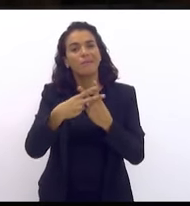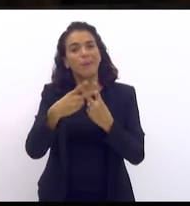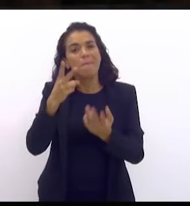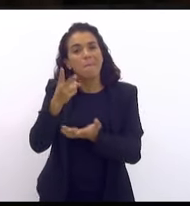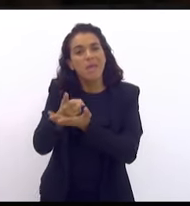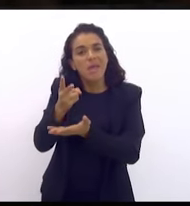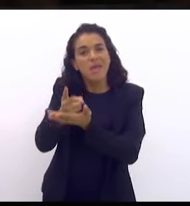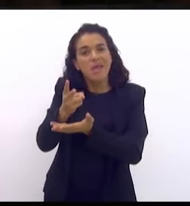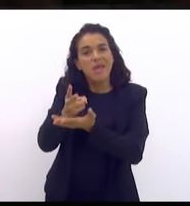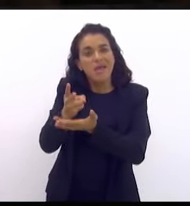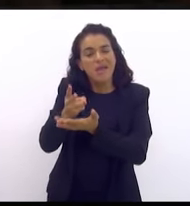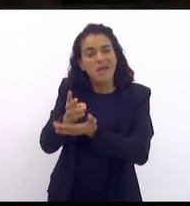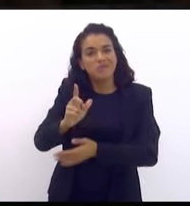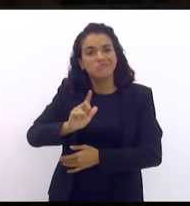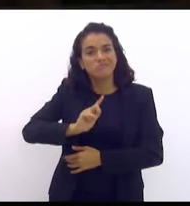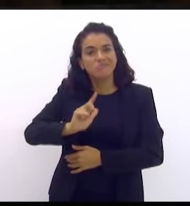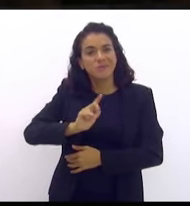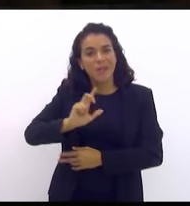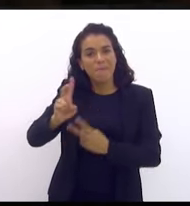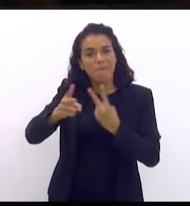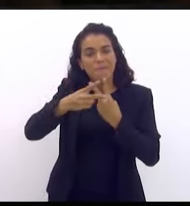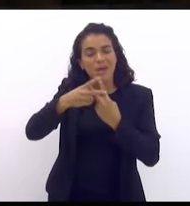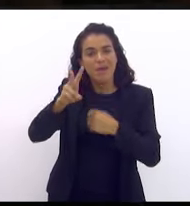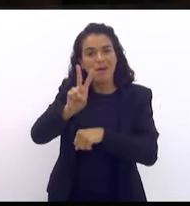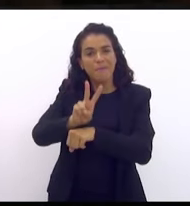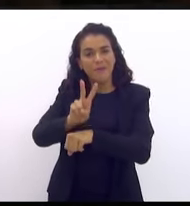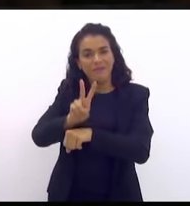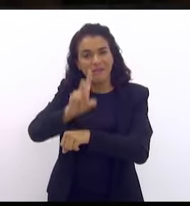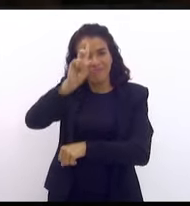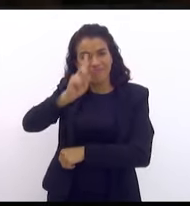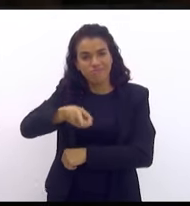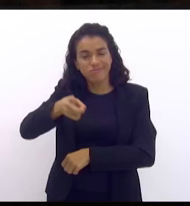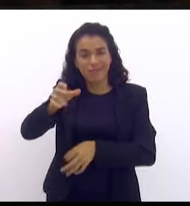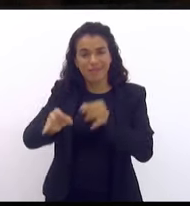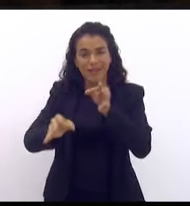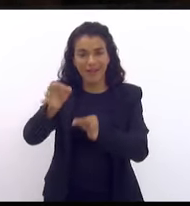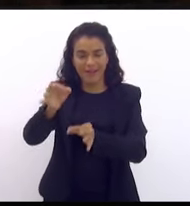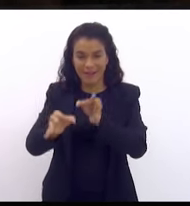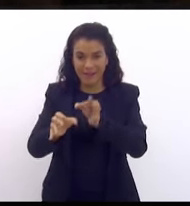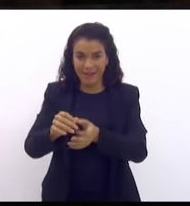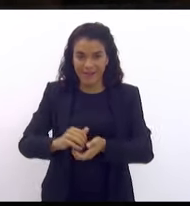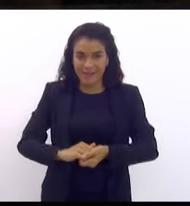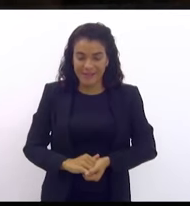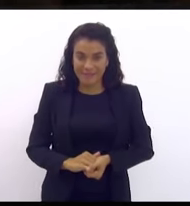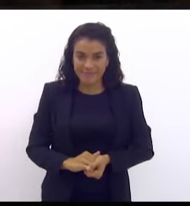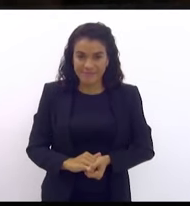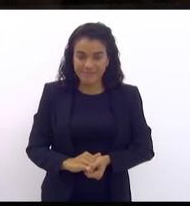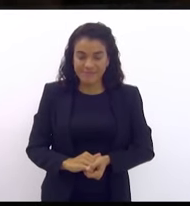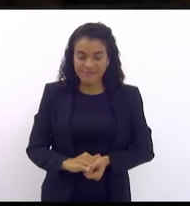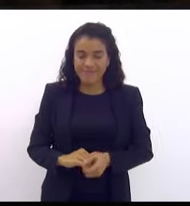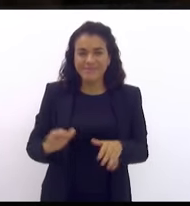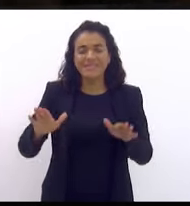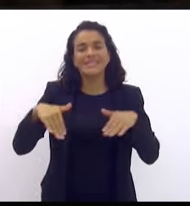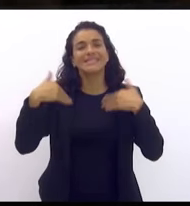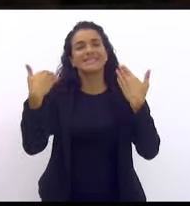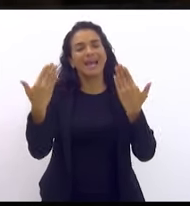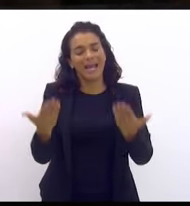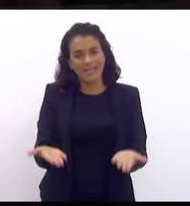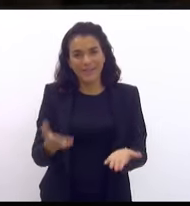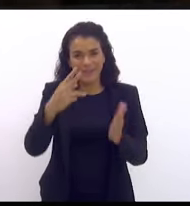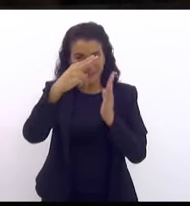mesmo tendo a prisão preventiva decretada. E aí vou para a